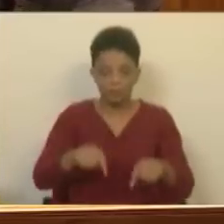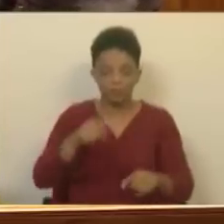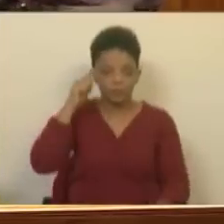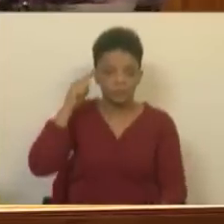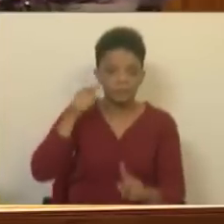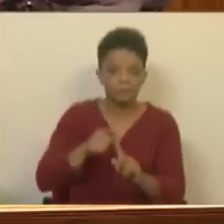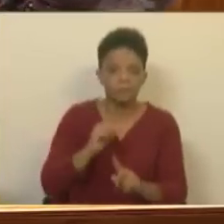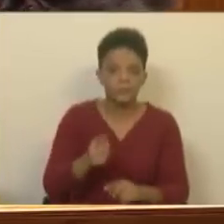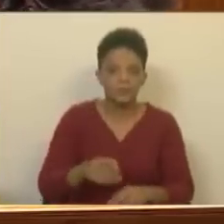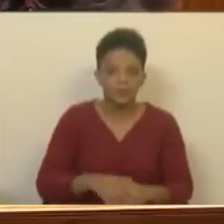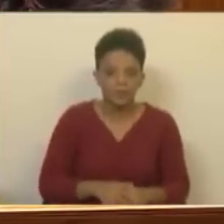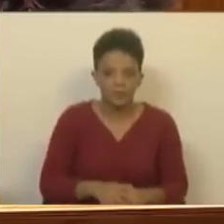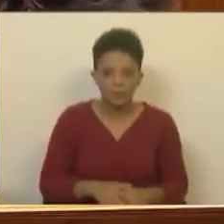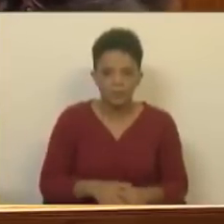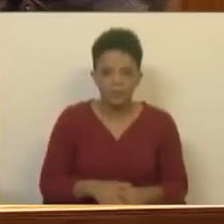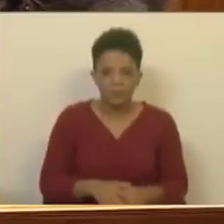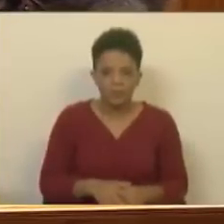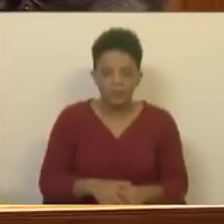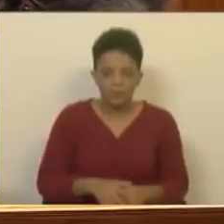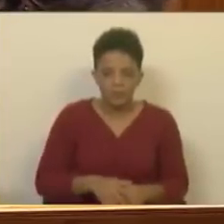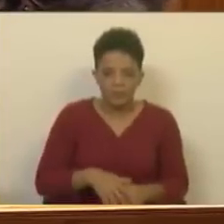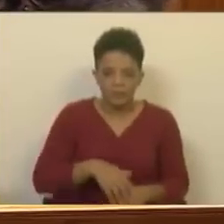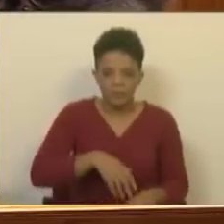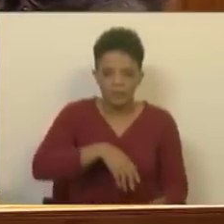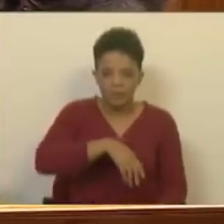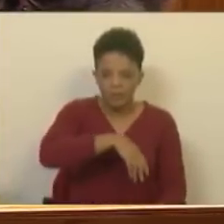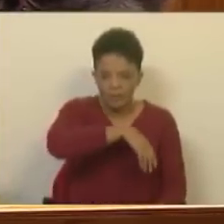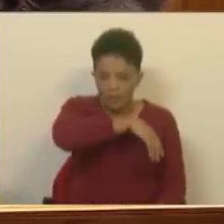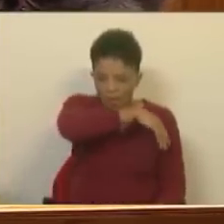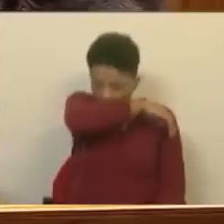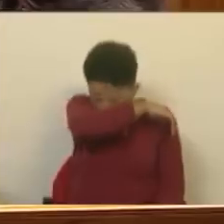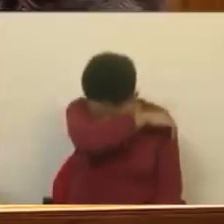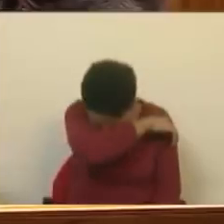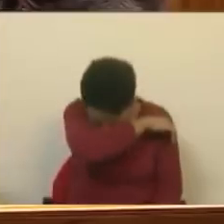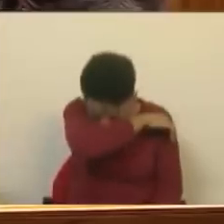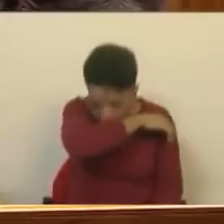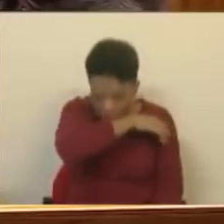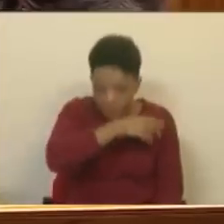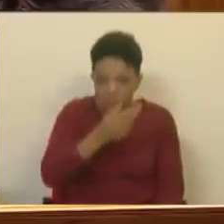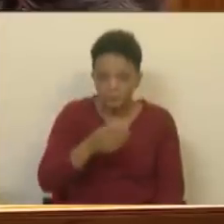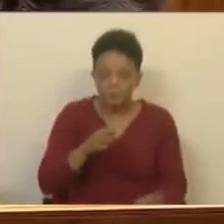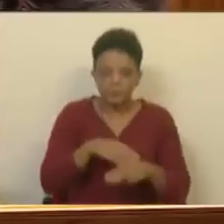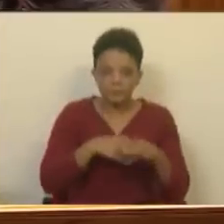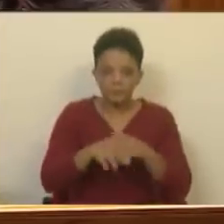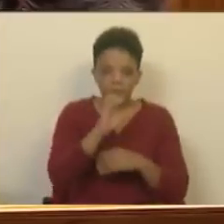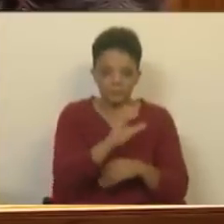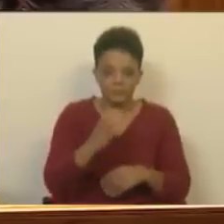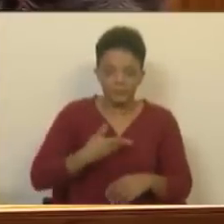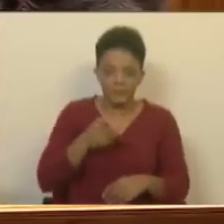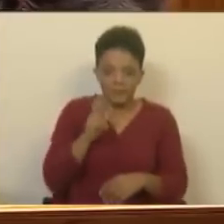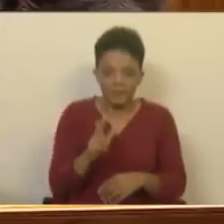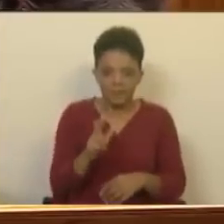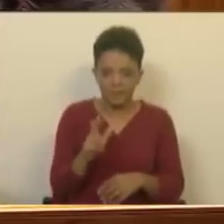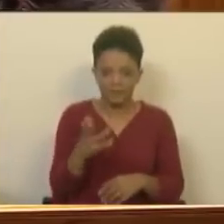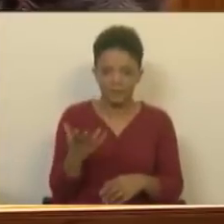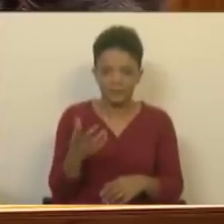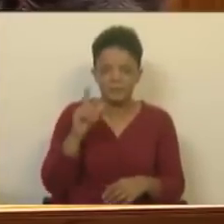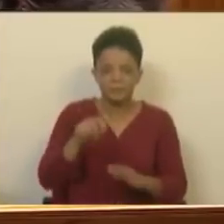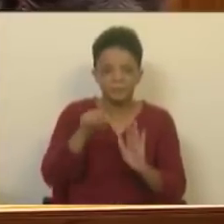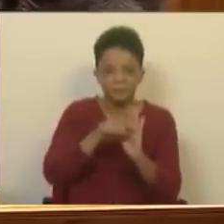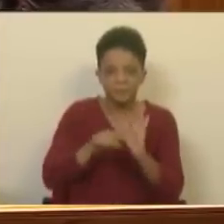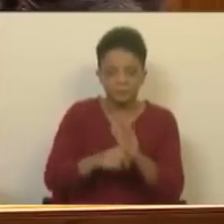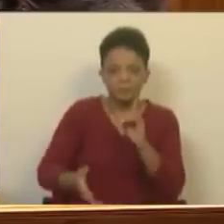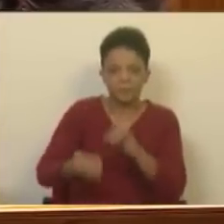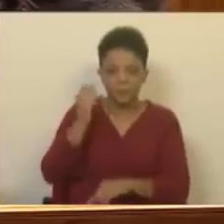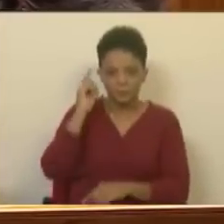centralizadas e que passam a ser executadas através das regiões através das ccds e o critério que foi adotado